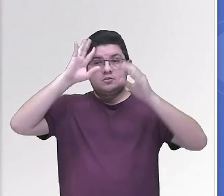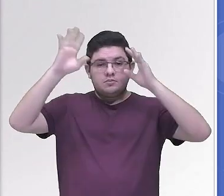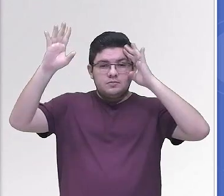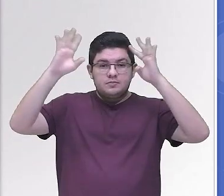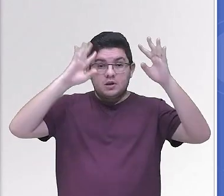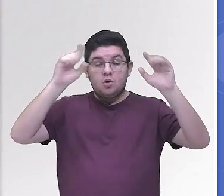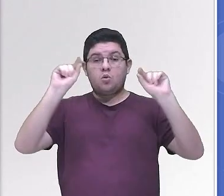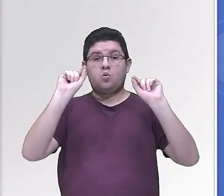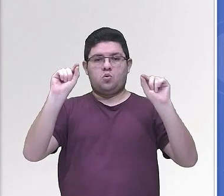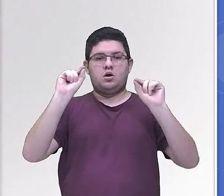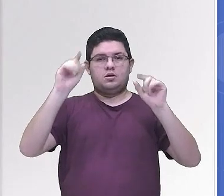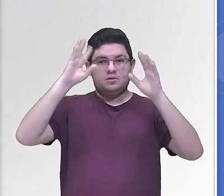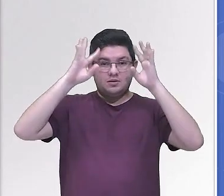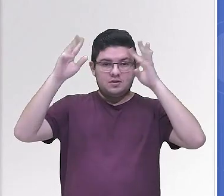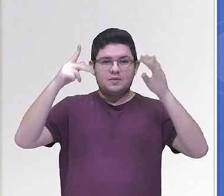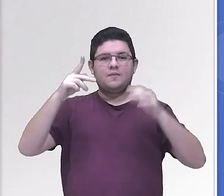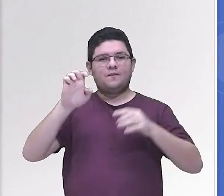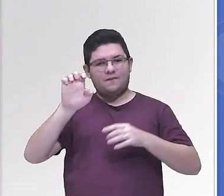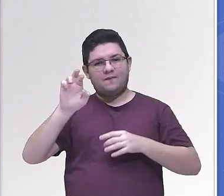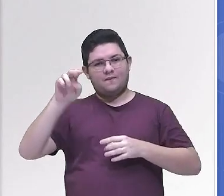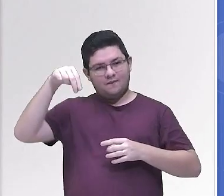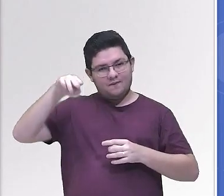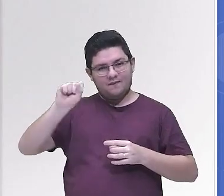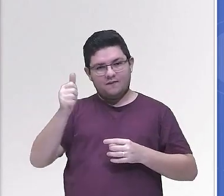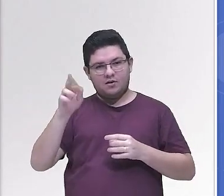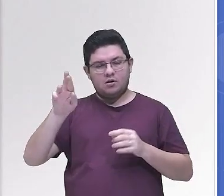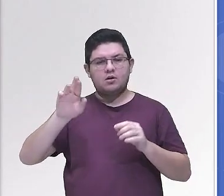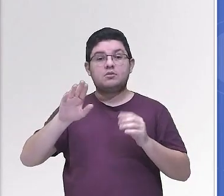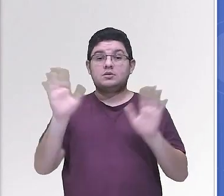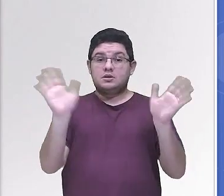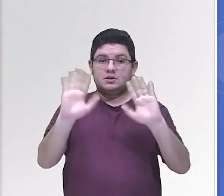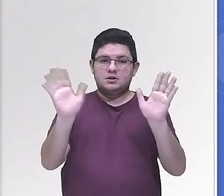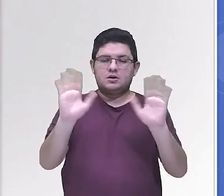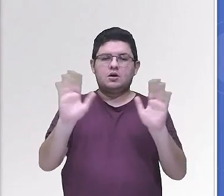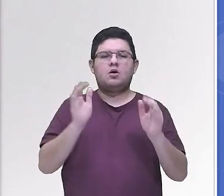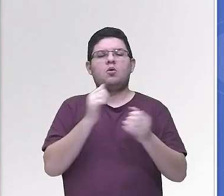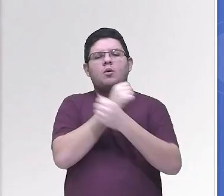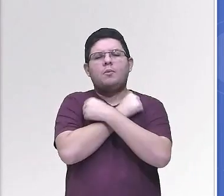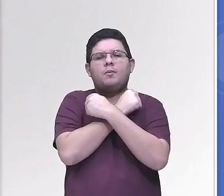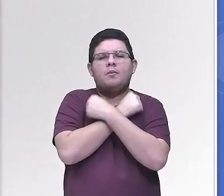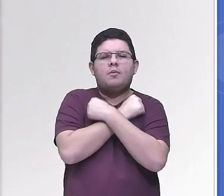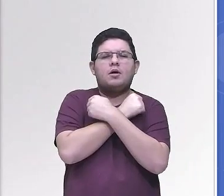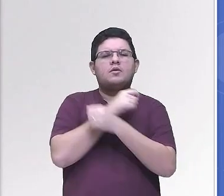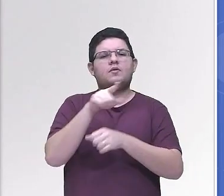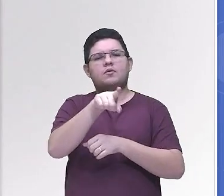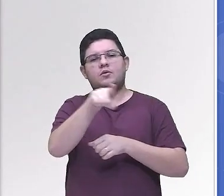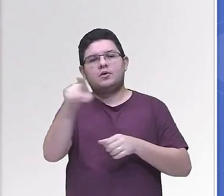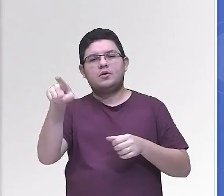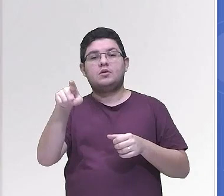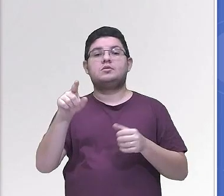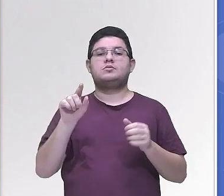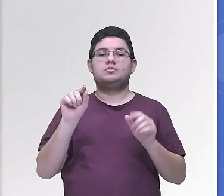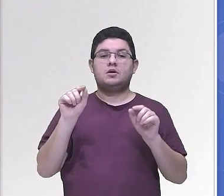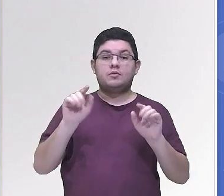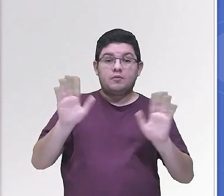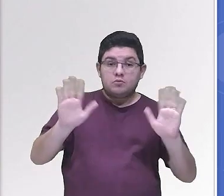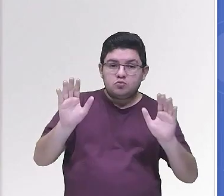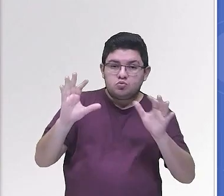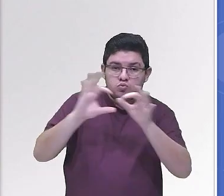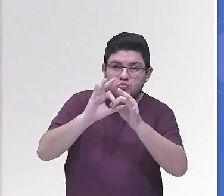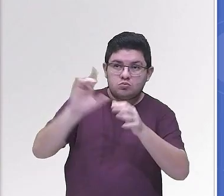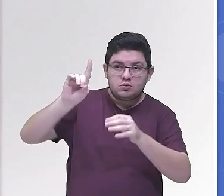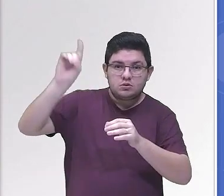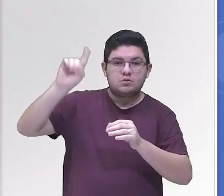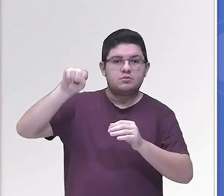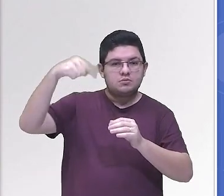sobre o pensar. Tchau, tchau. Beijo no coração a todos vocês. Aquele beijo, abraço filosófico bem bacana. Fiquem com Deus e até a próxima.